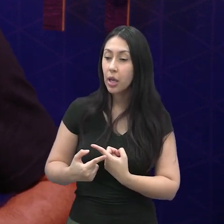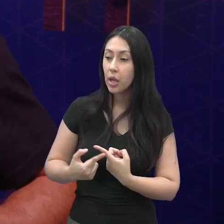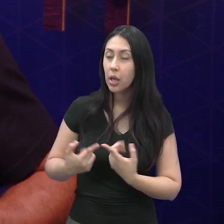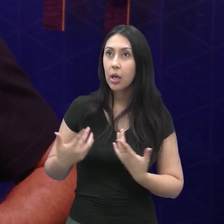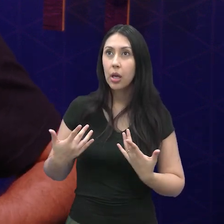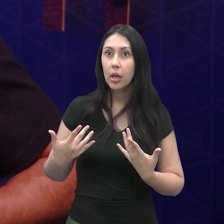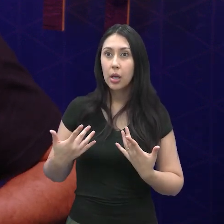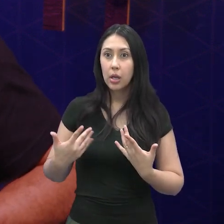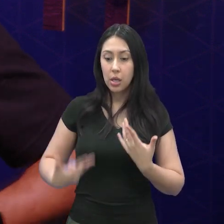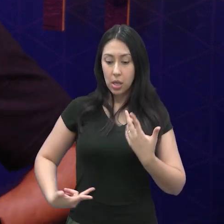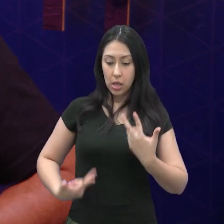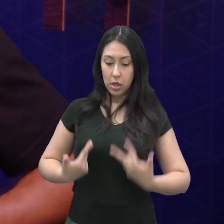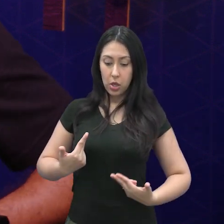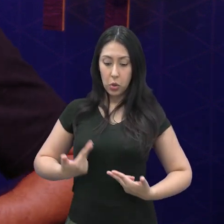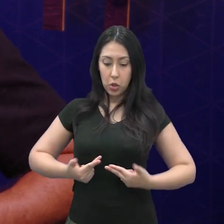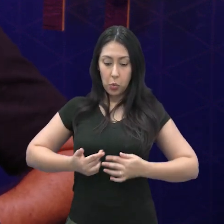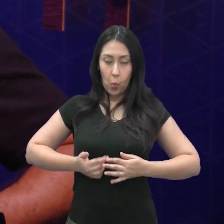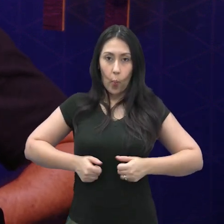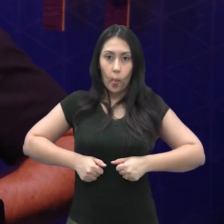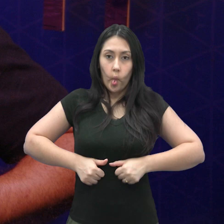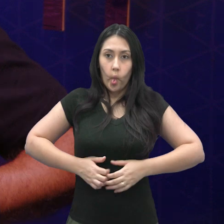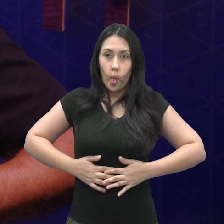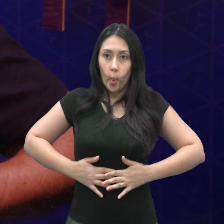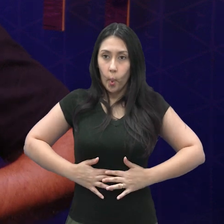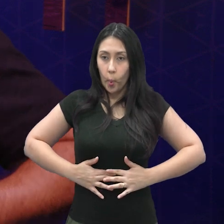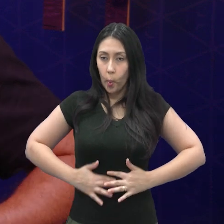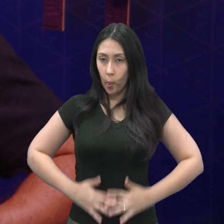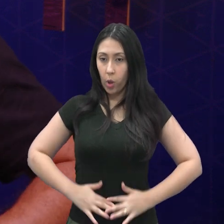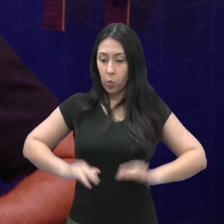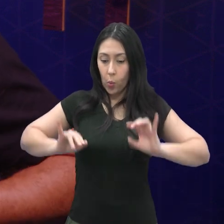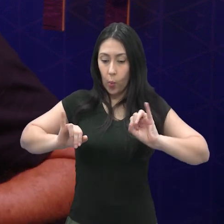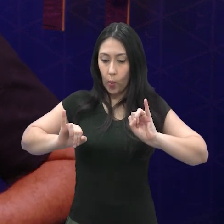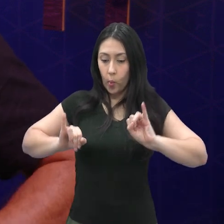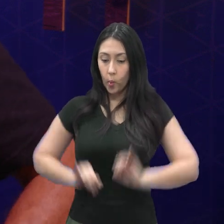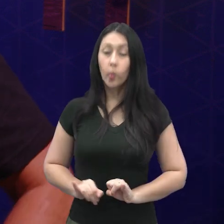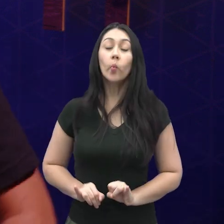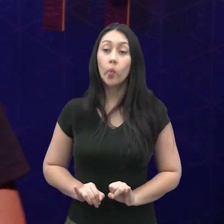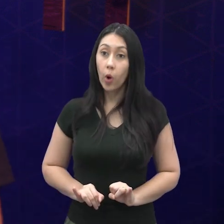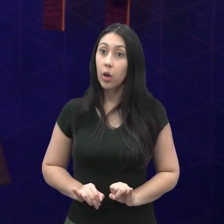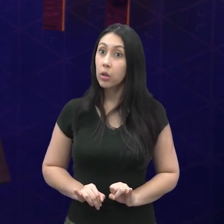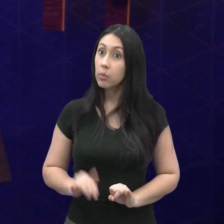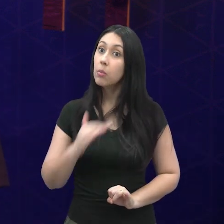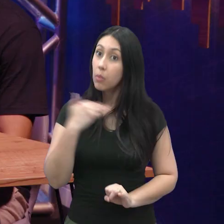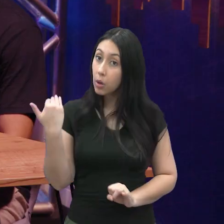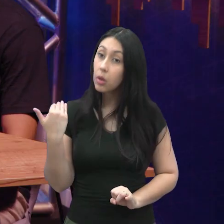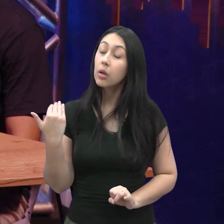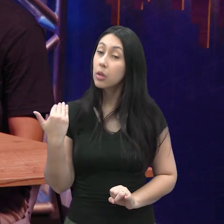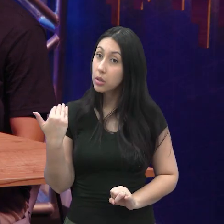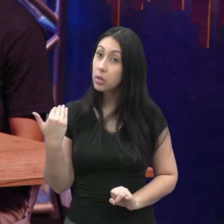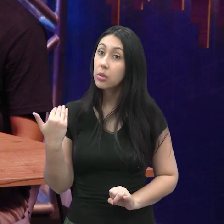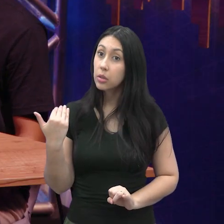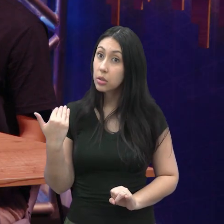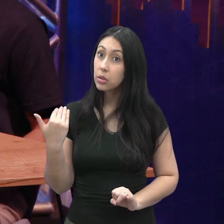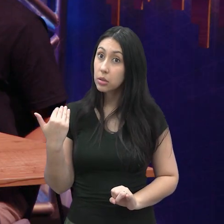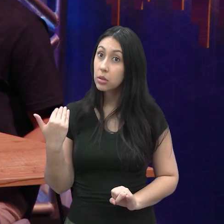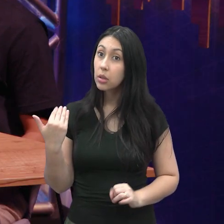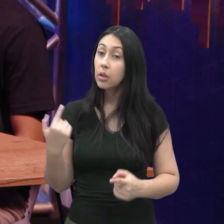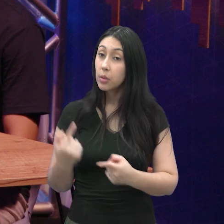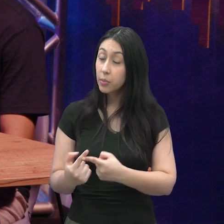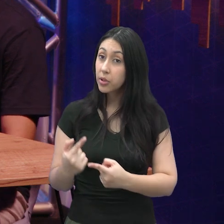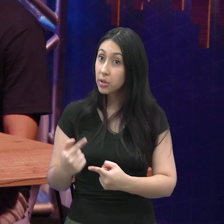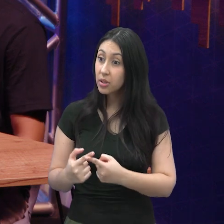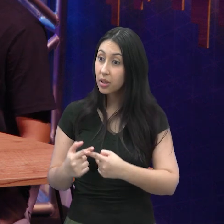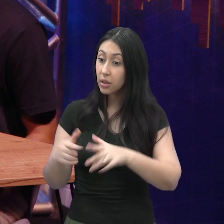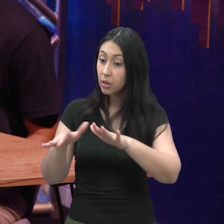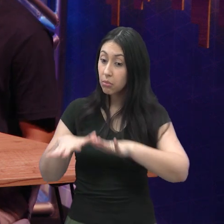drenagem, não drenagem, né? Cirurgia plástica no abdômen, né? Abdominoplastia e tudo mais, né? Existe essa parcela,